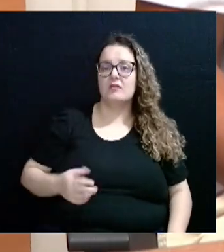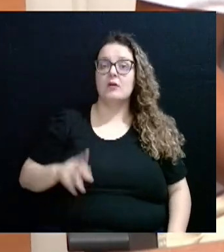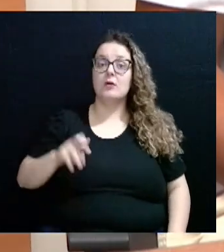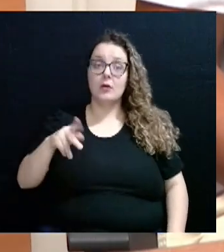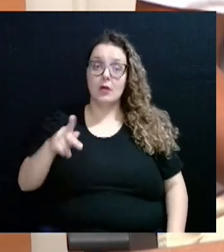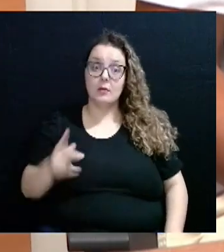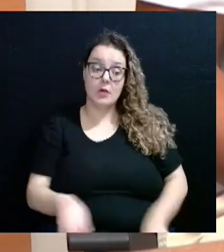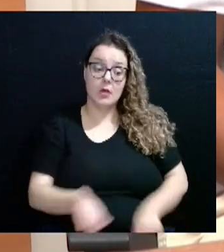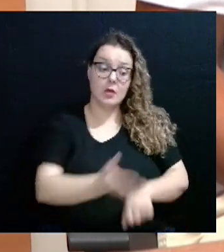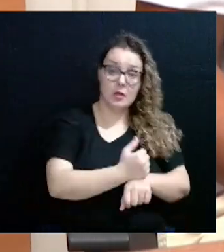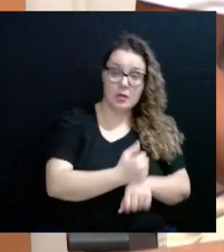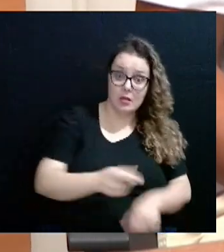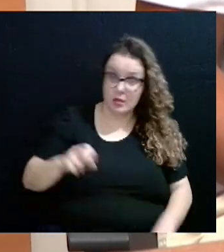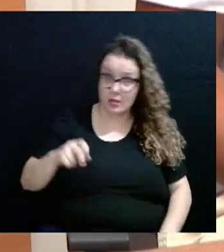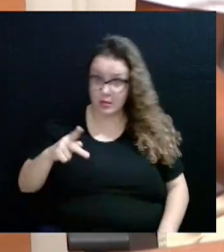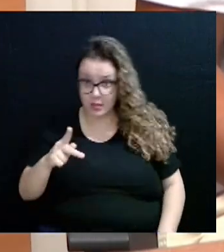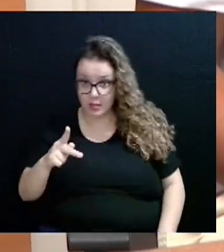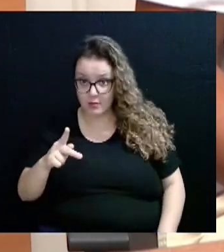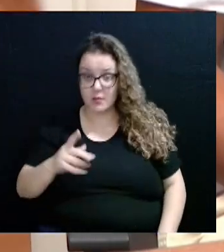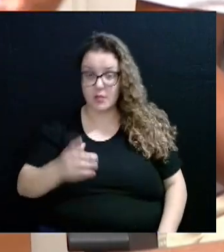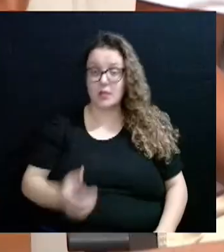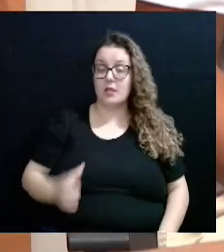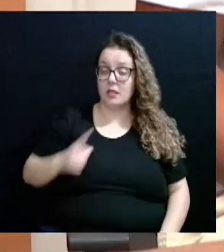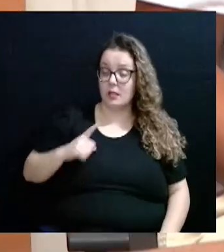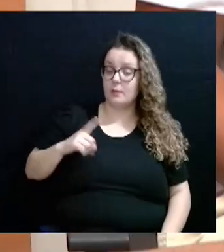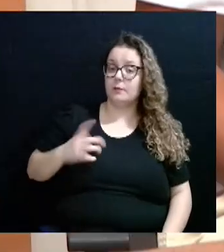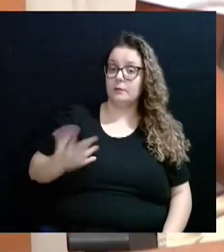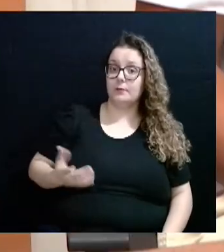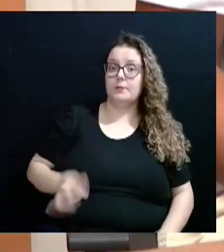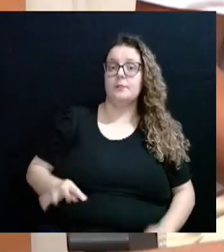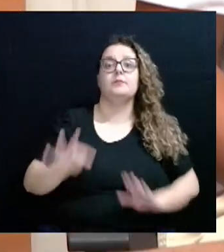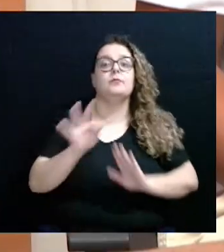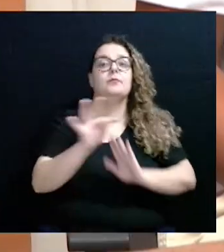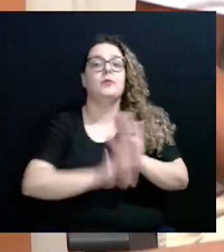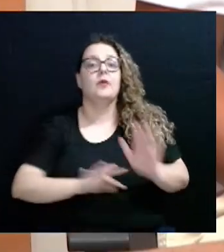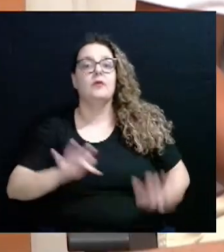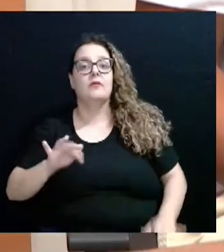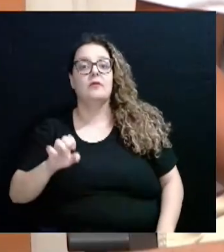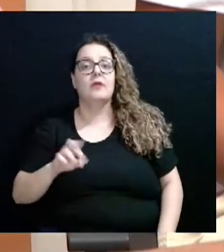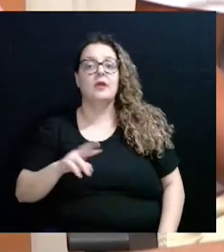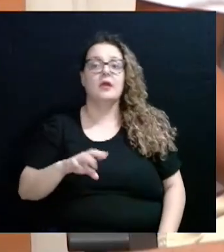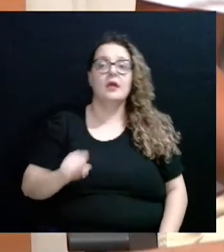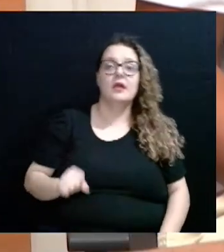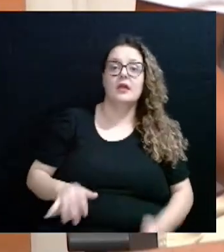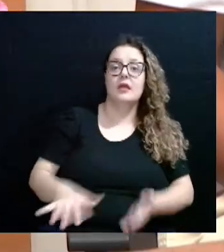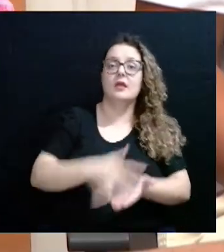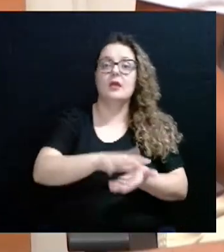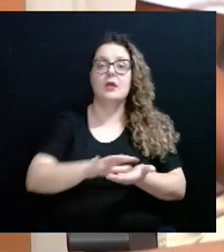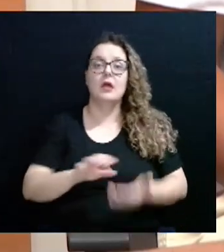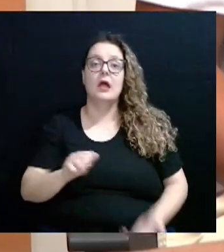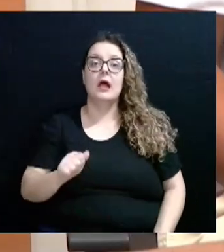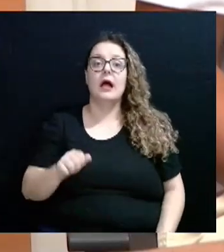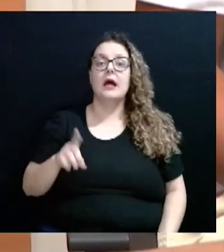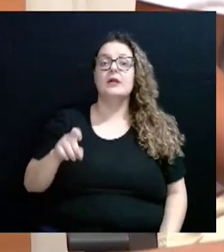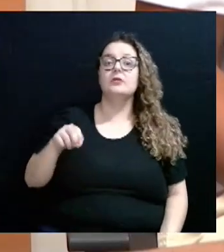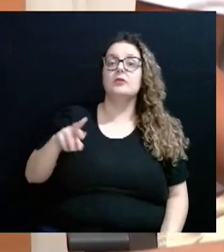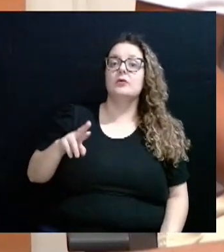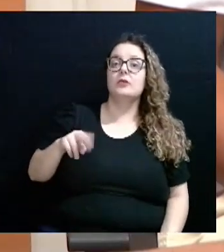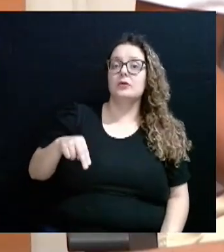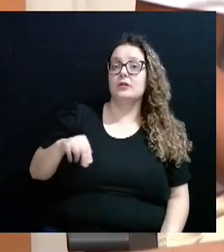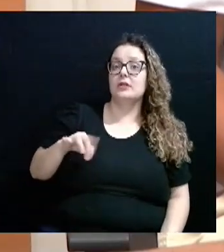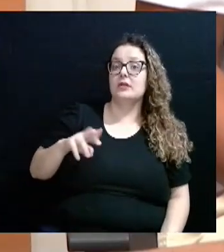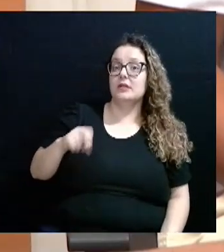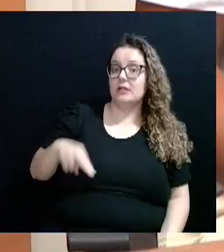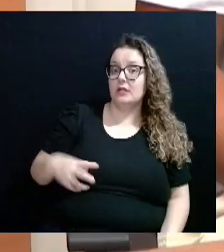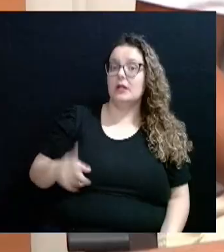rap existir. Um texto do Ferrez, um samba do Adoniran são rap, tanto quanto um som